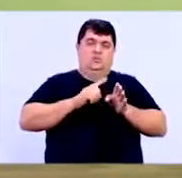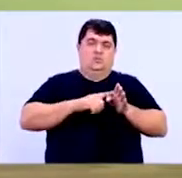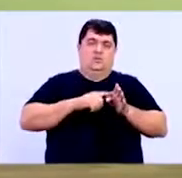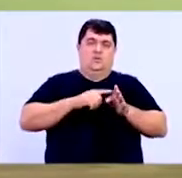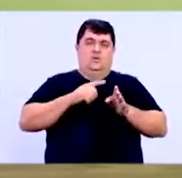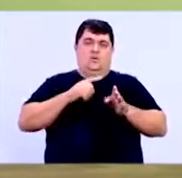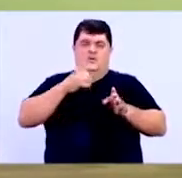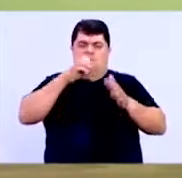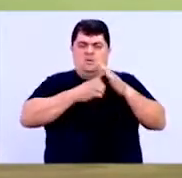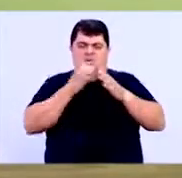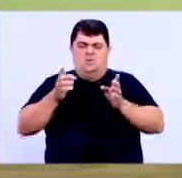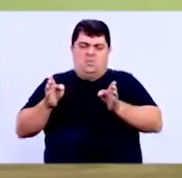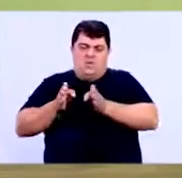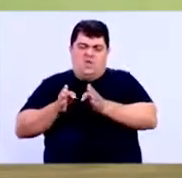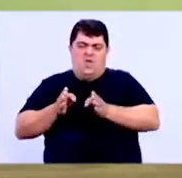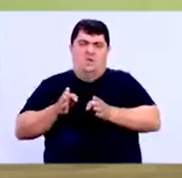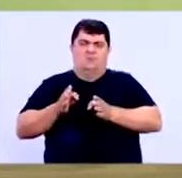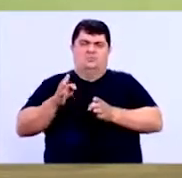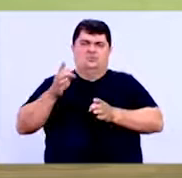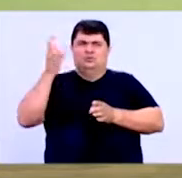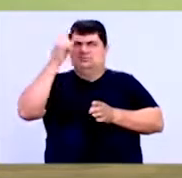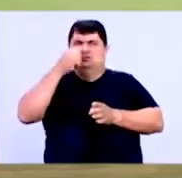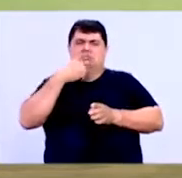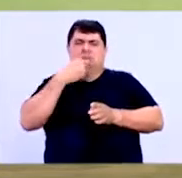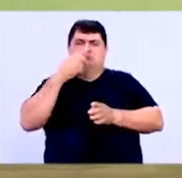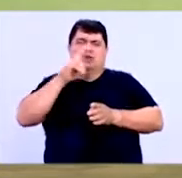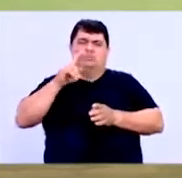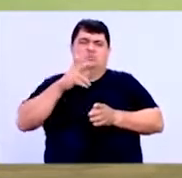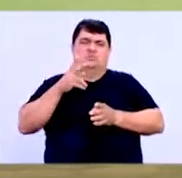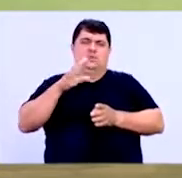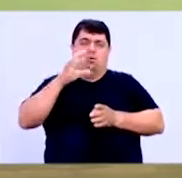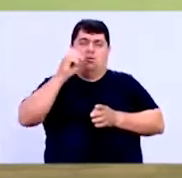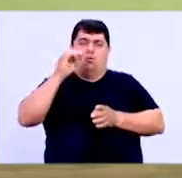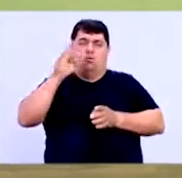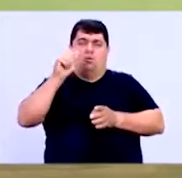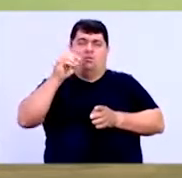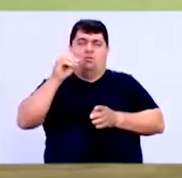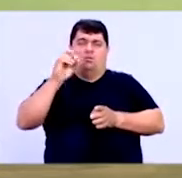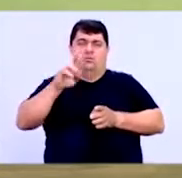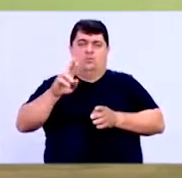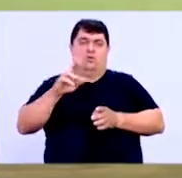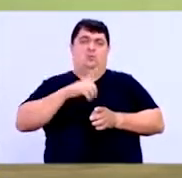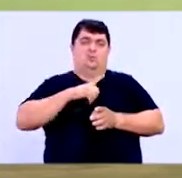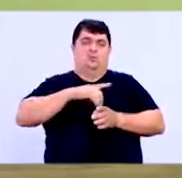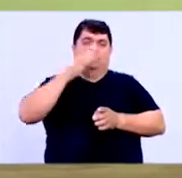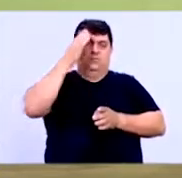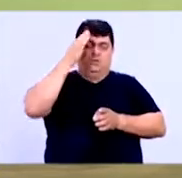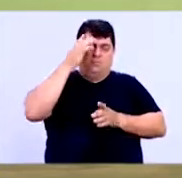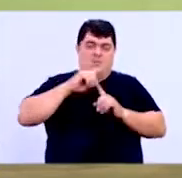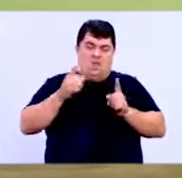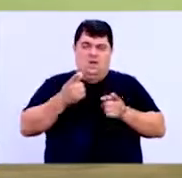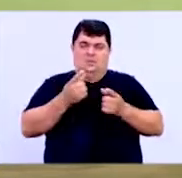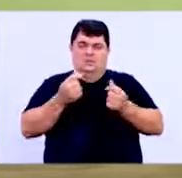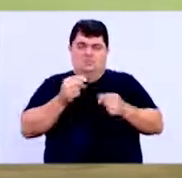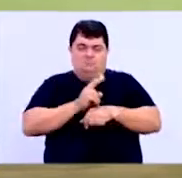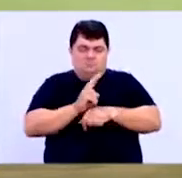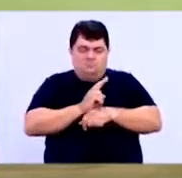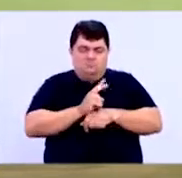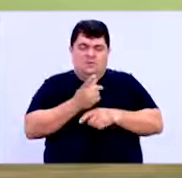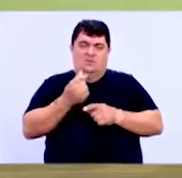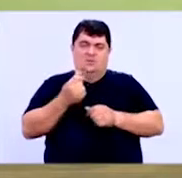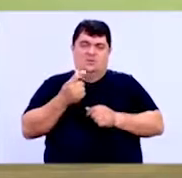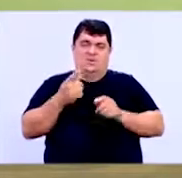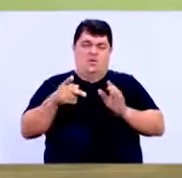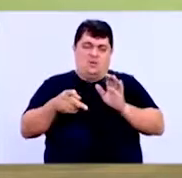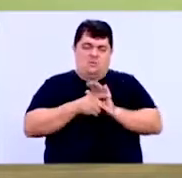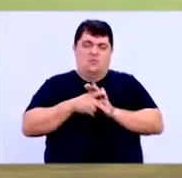pequeno empreendedor, assim, ele tem dificuldade de ter esses dois controles. O contador tem bastante aquele controle contábil, mas esse controle financeiro é um outro controle, ele